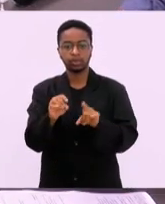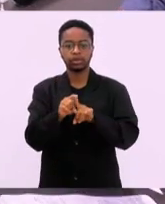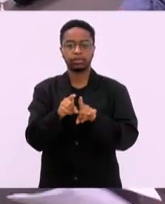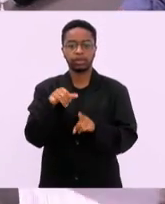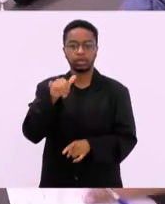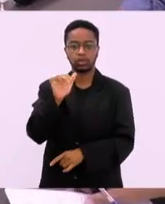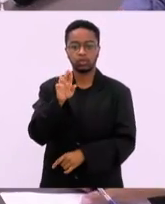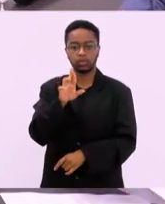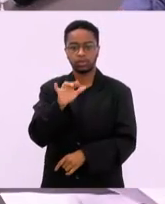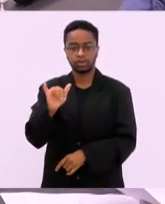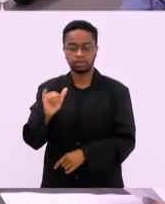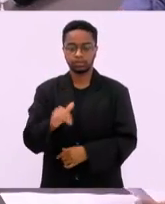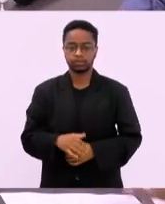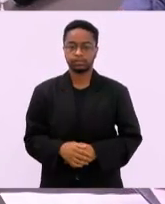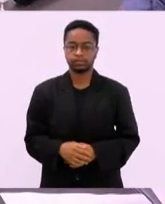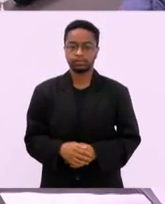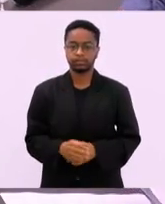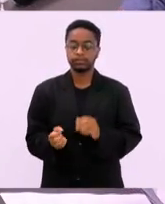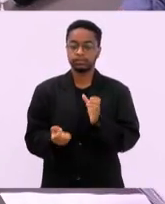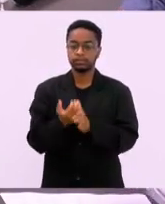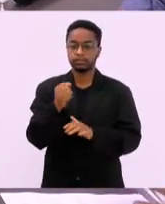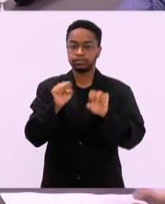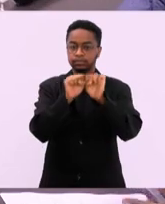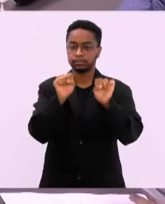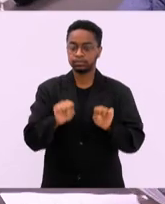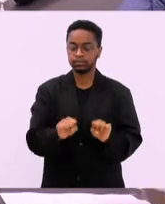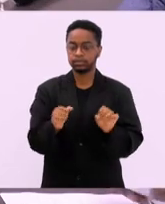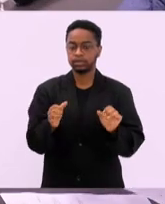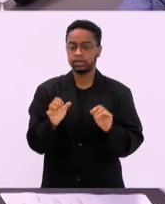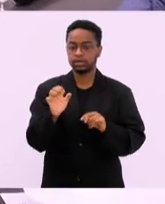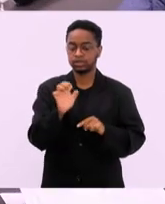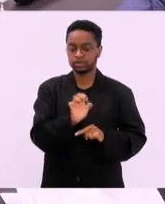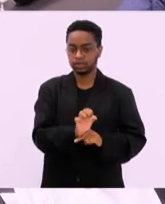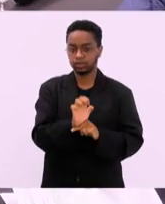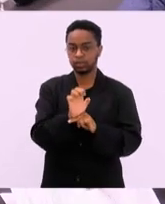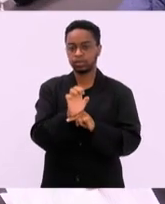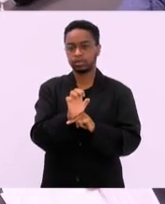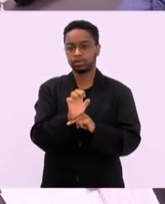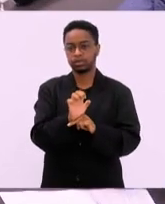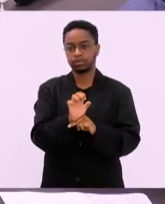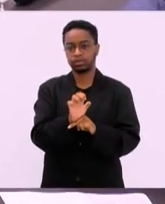Yuri, que institui o Sistema Estadual de Promoção,